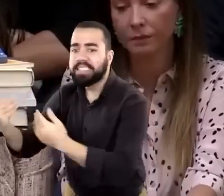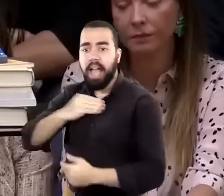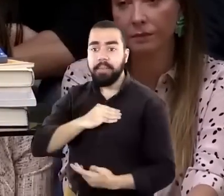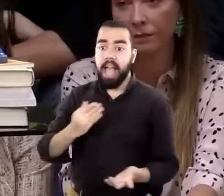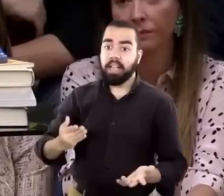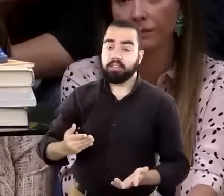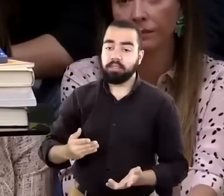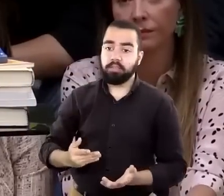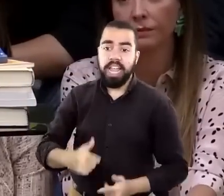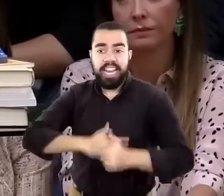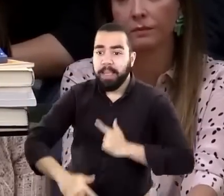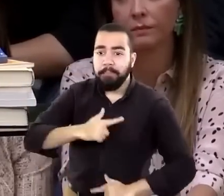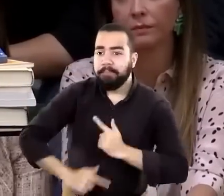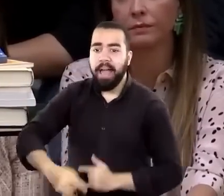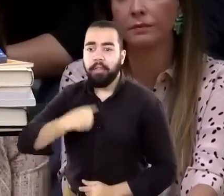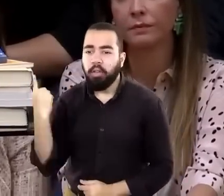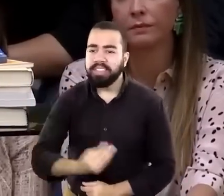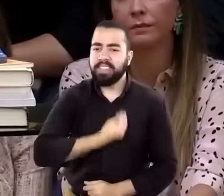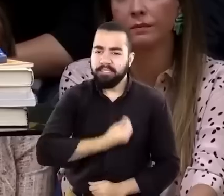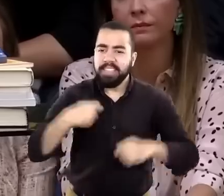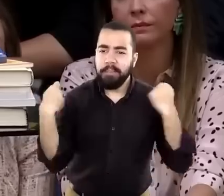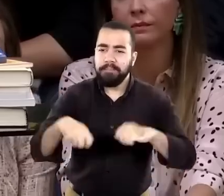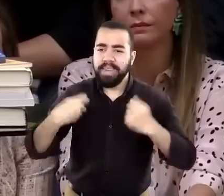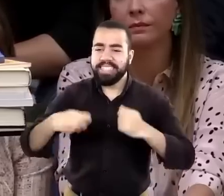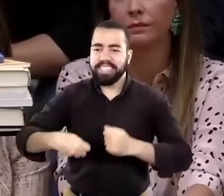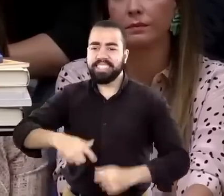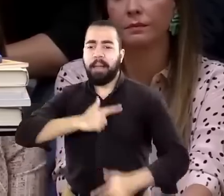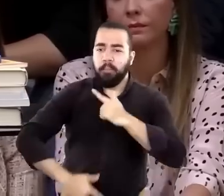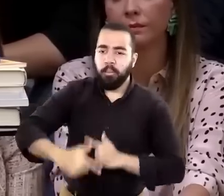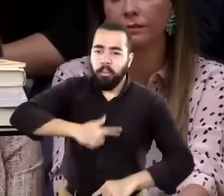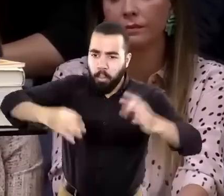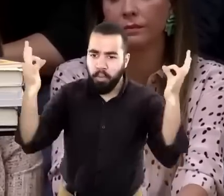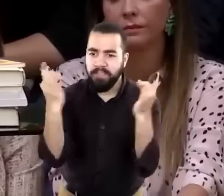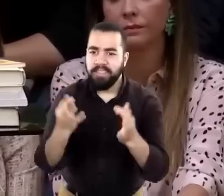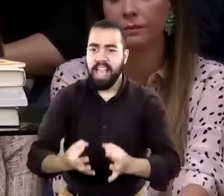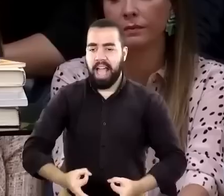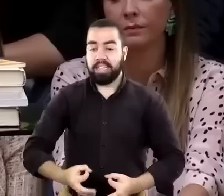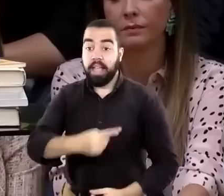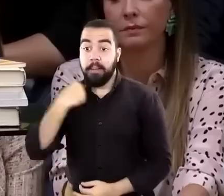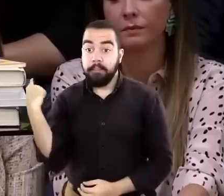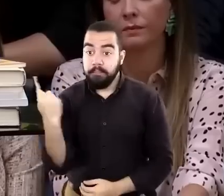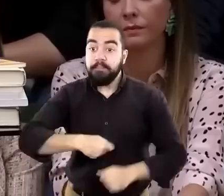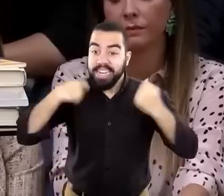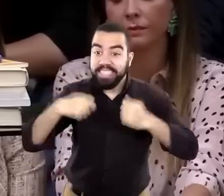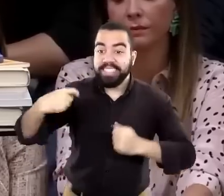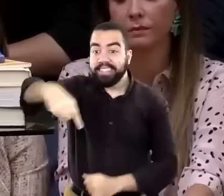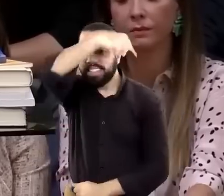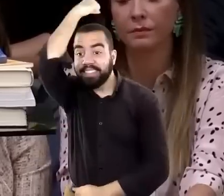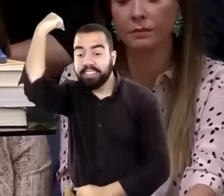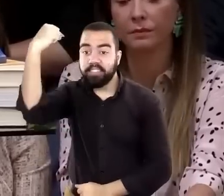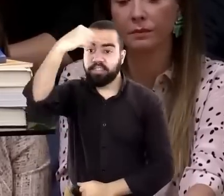pavio. A sua vida, a minha vida, precisa de ser purificada. Precisamos de